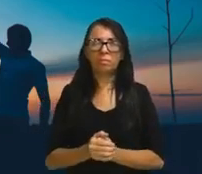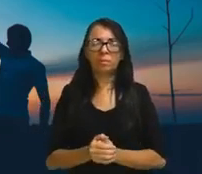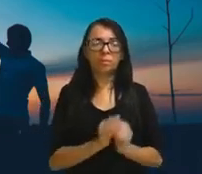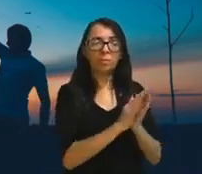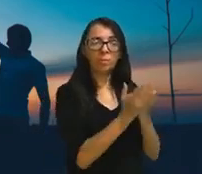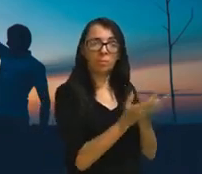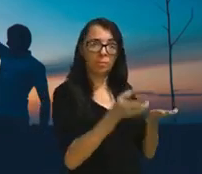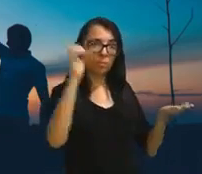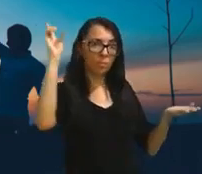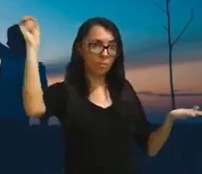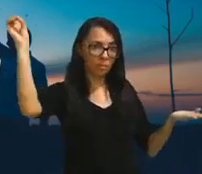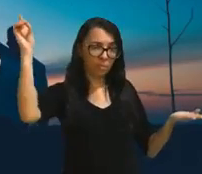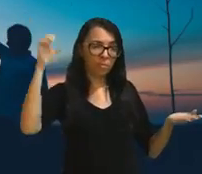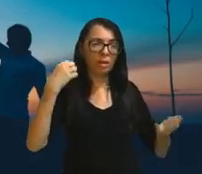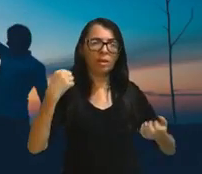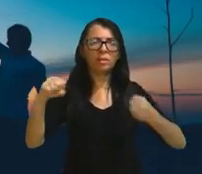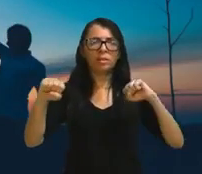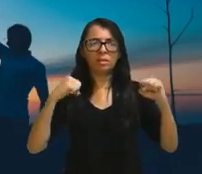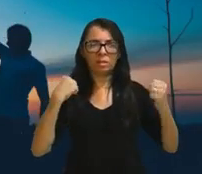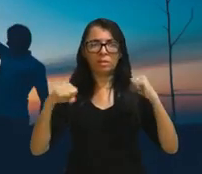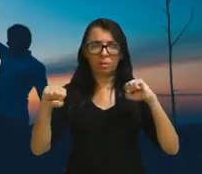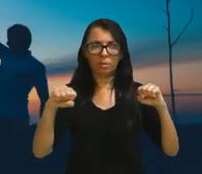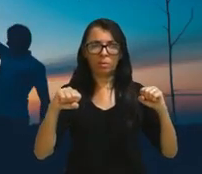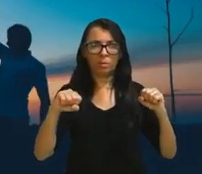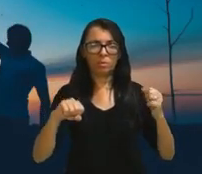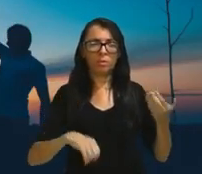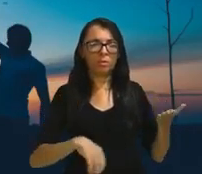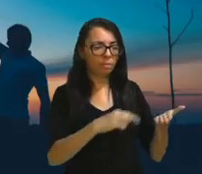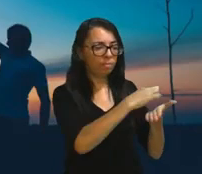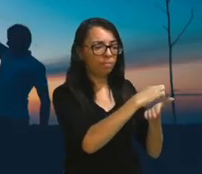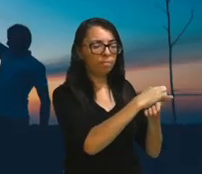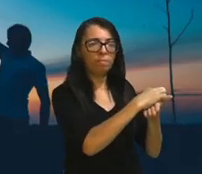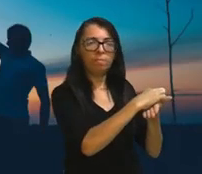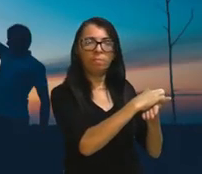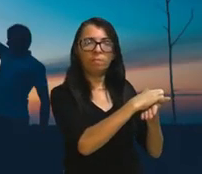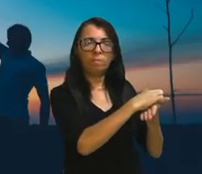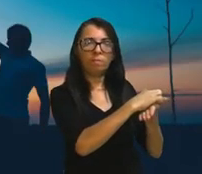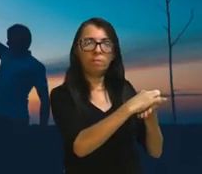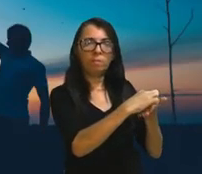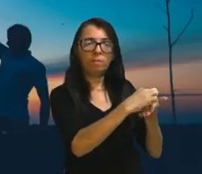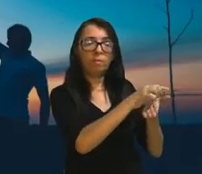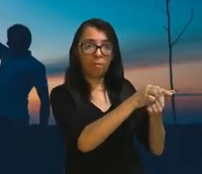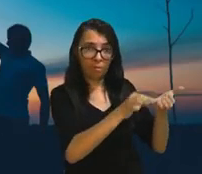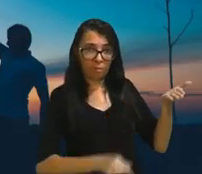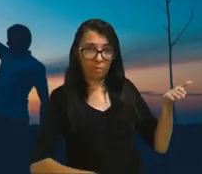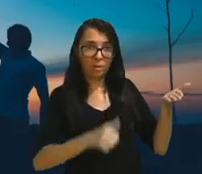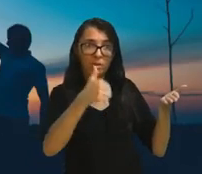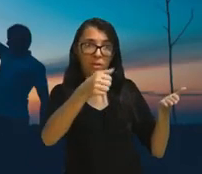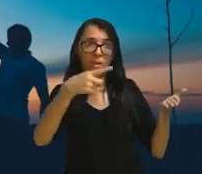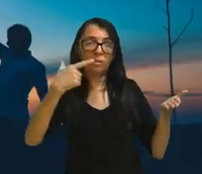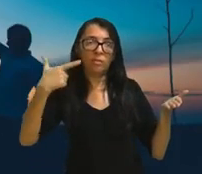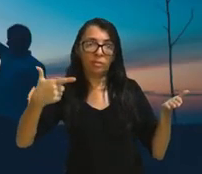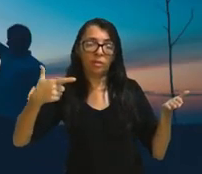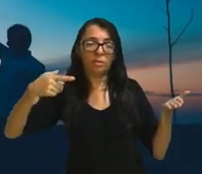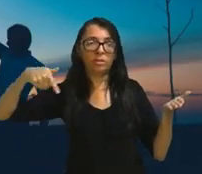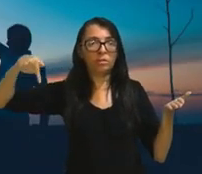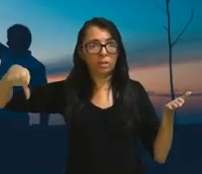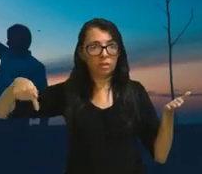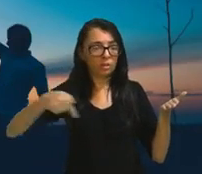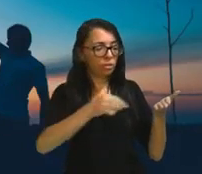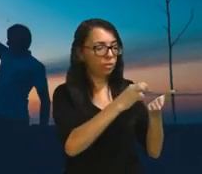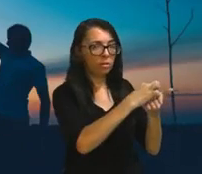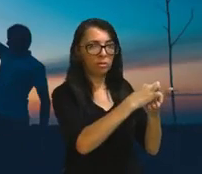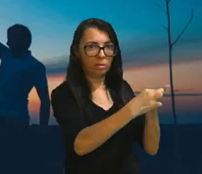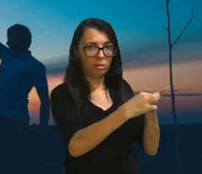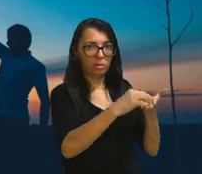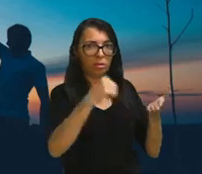127, versos 1, onde diz assim: se não for o Senhor o construtor da casa,